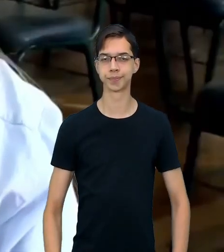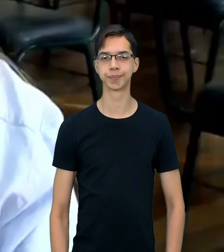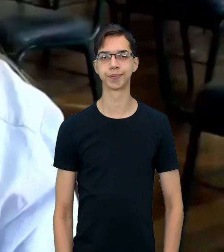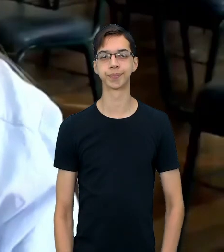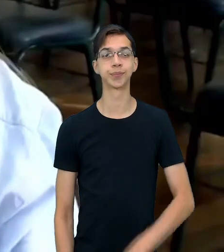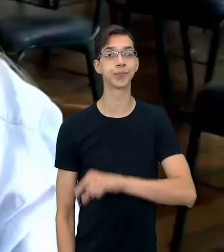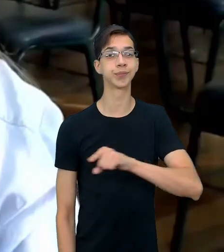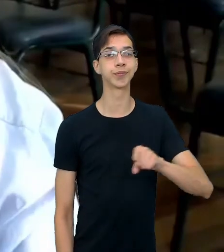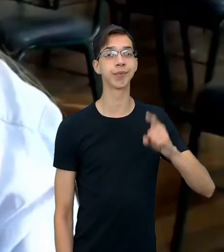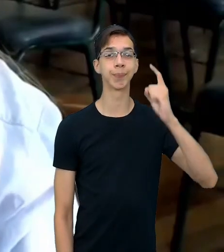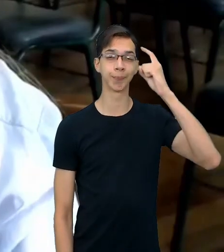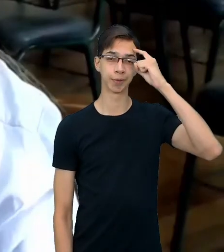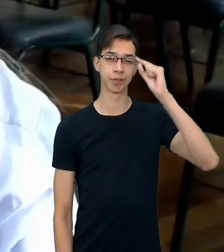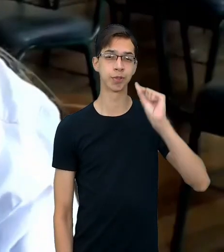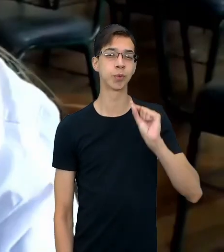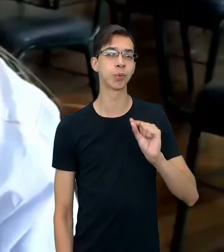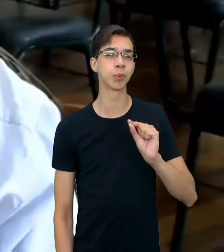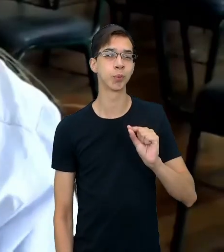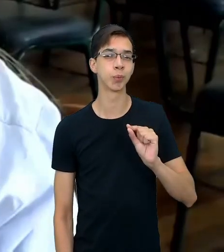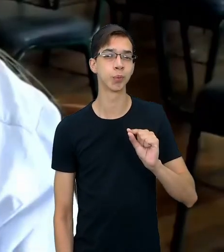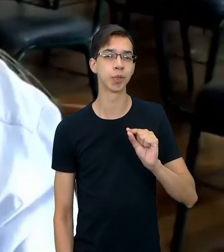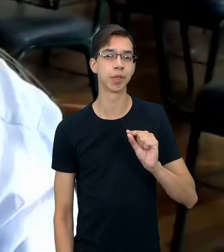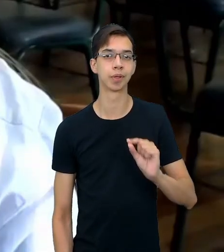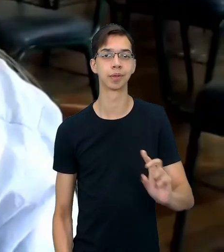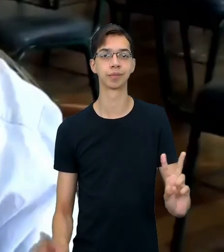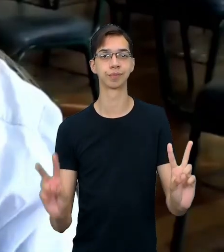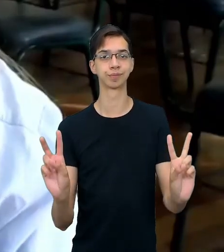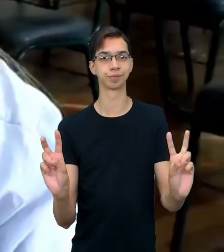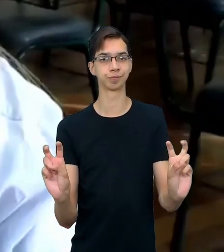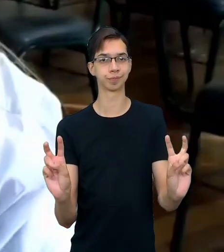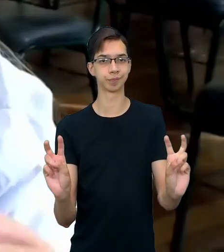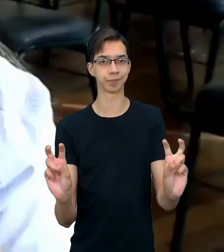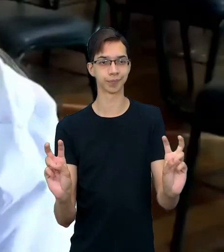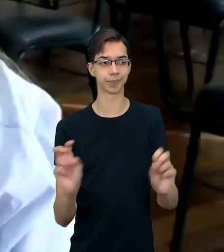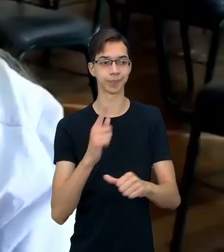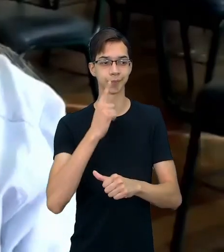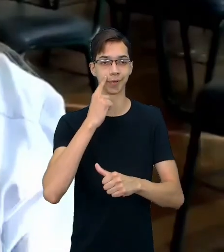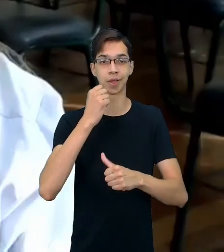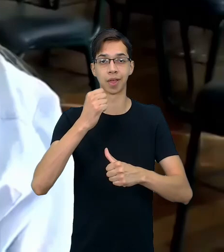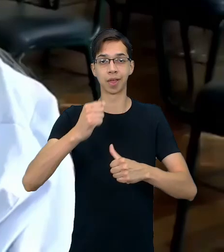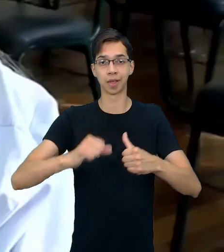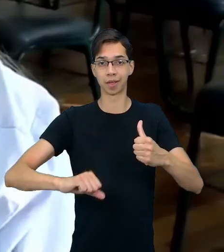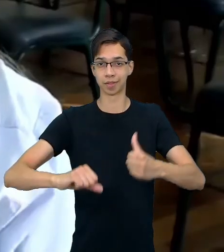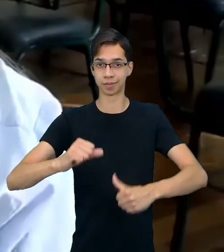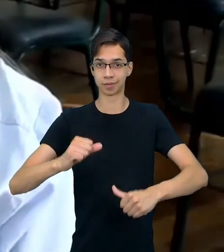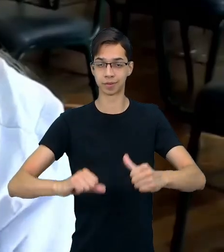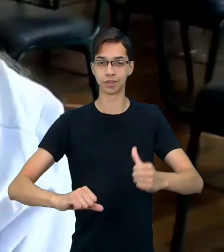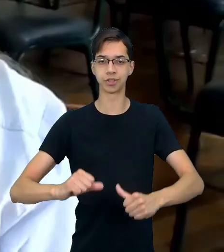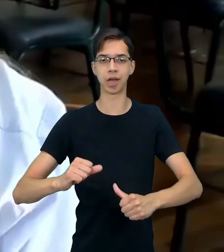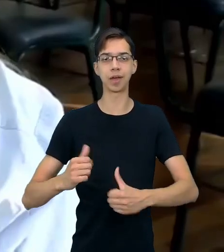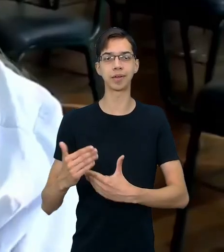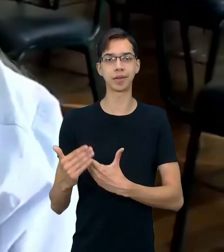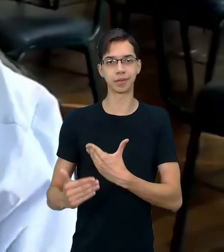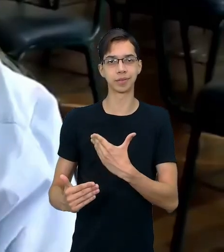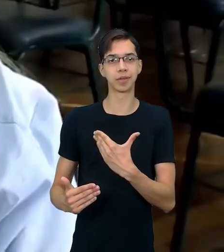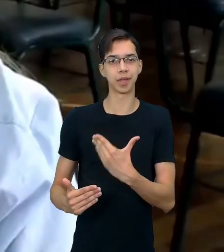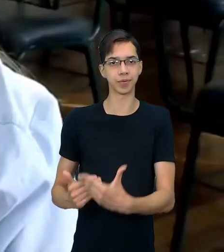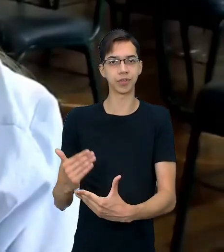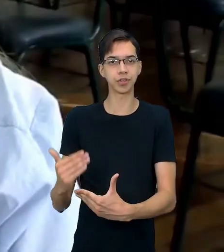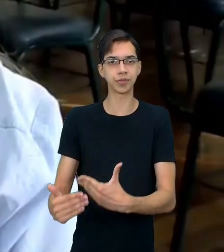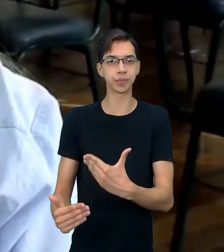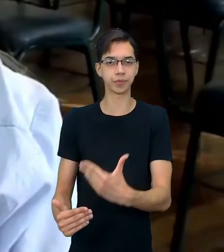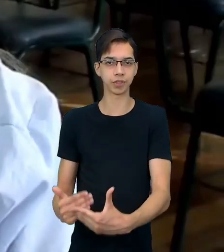como a tarefa diz, né, é a respeito da análise, que indica o processo dos componentes que compõem